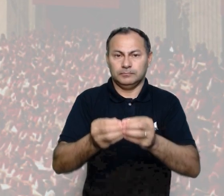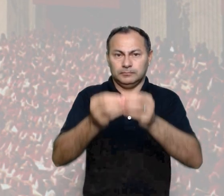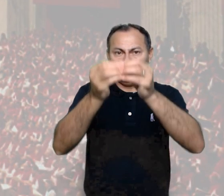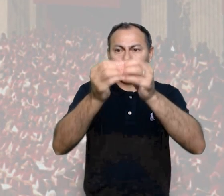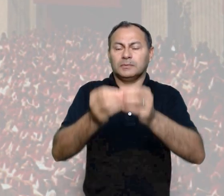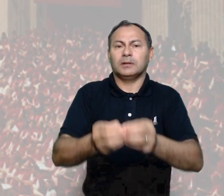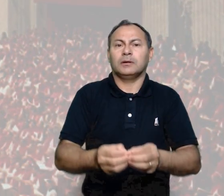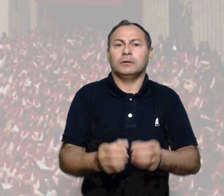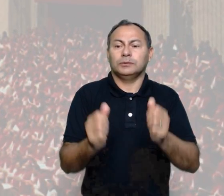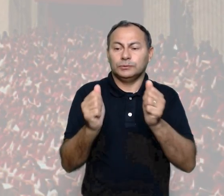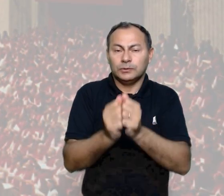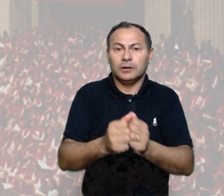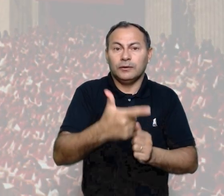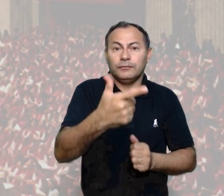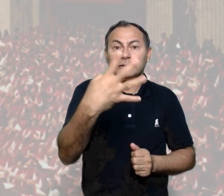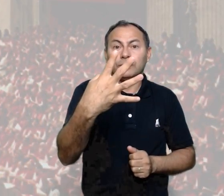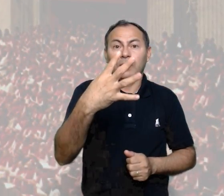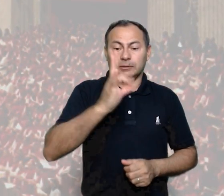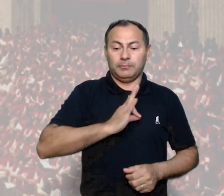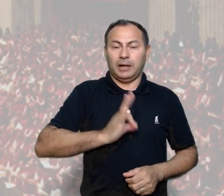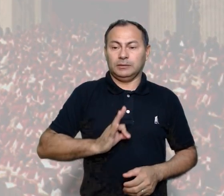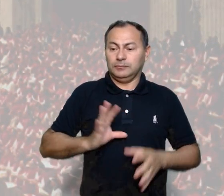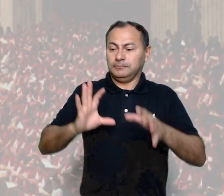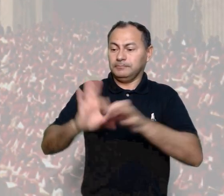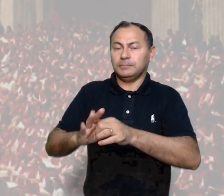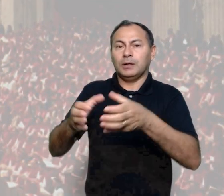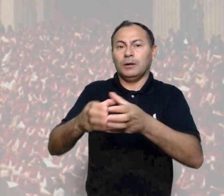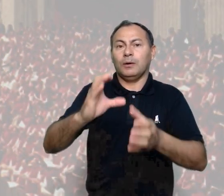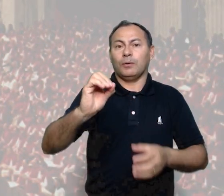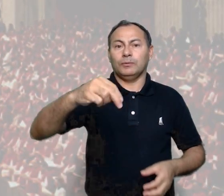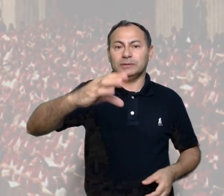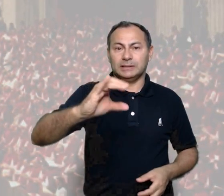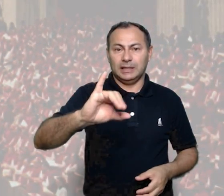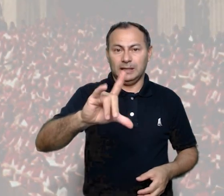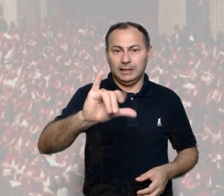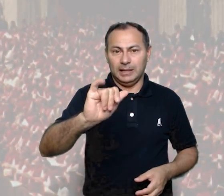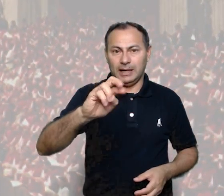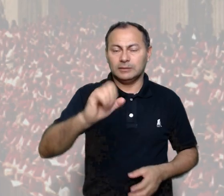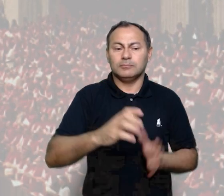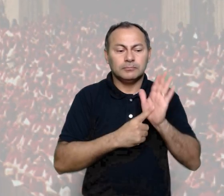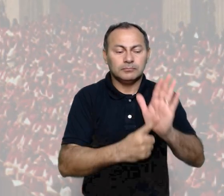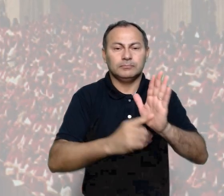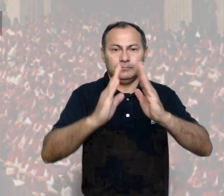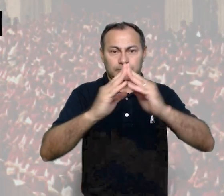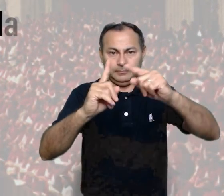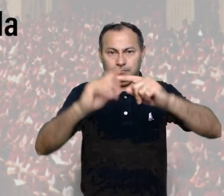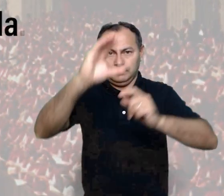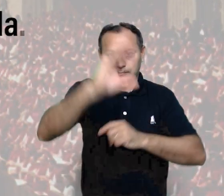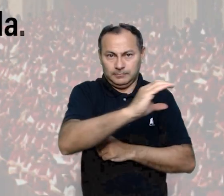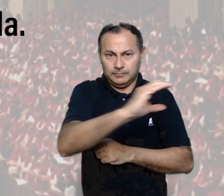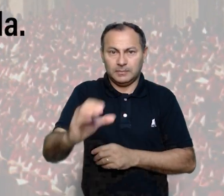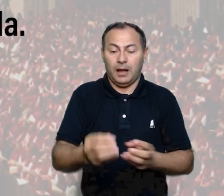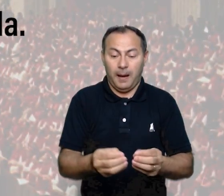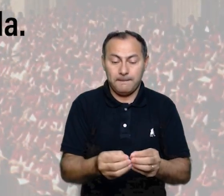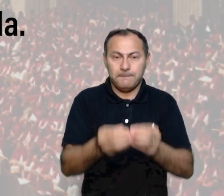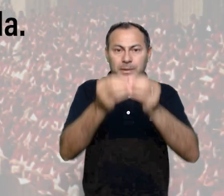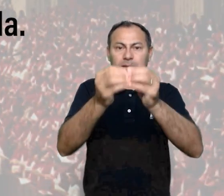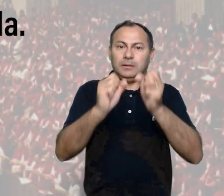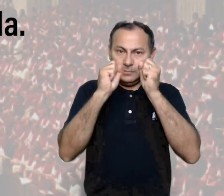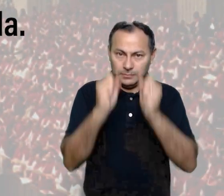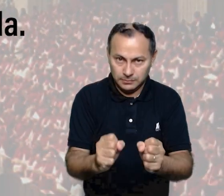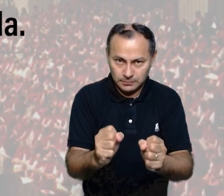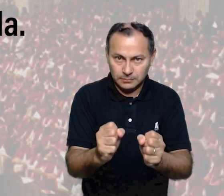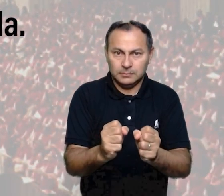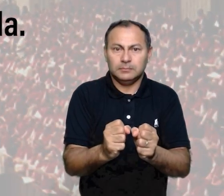juntamente com 24 padres conciliares, mostrando que na Igreja Católica a missa